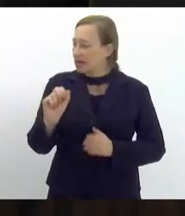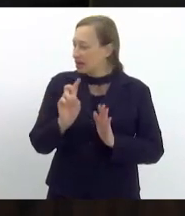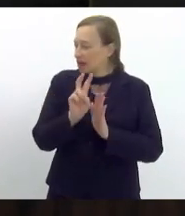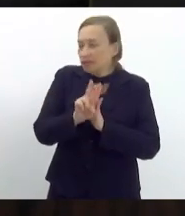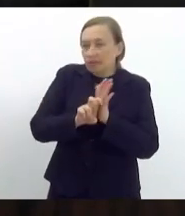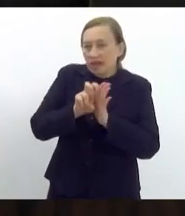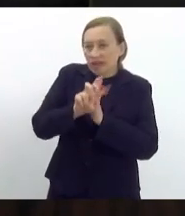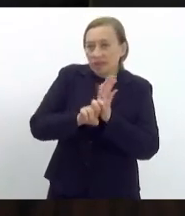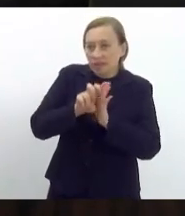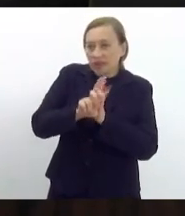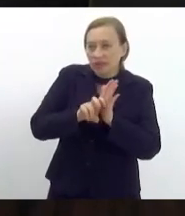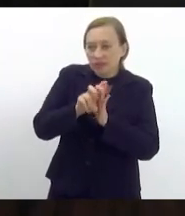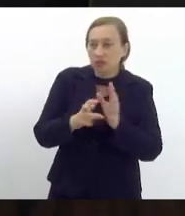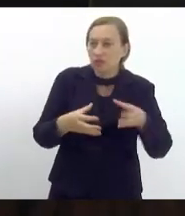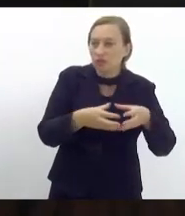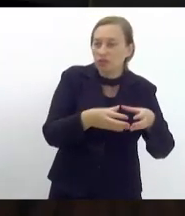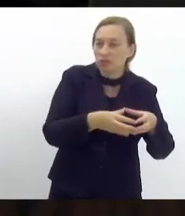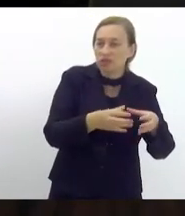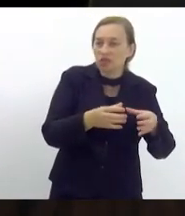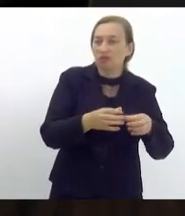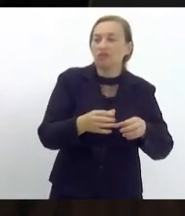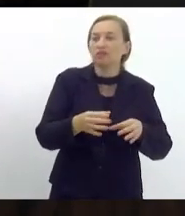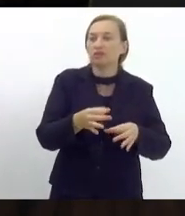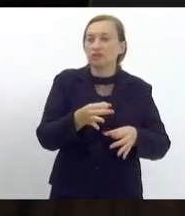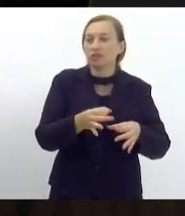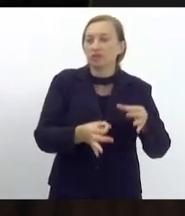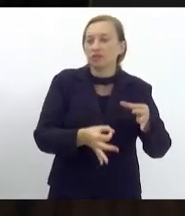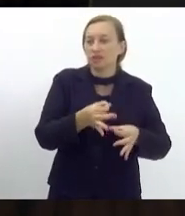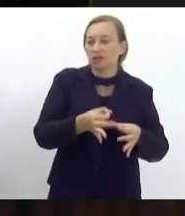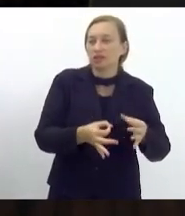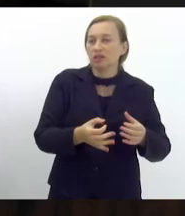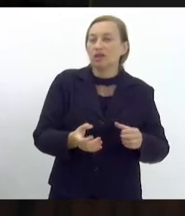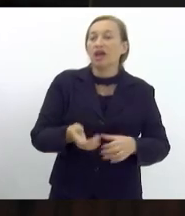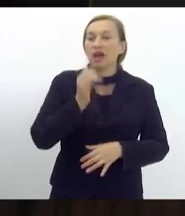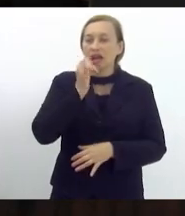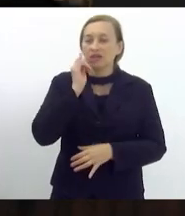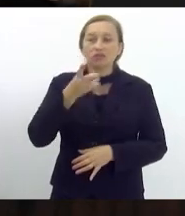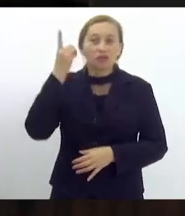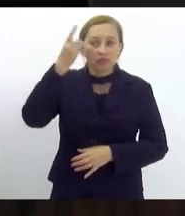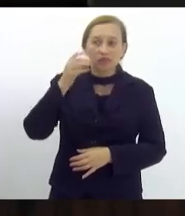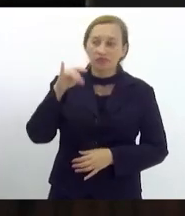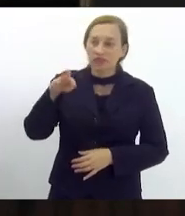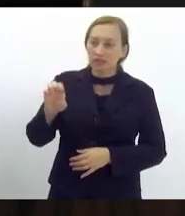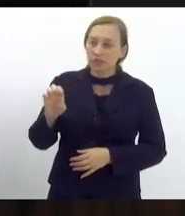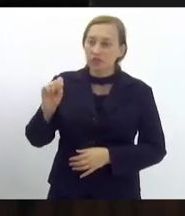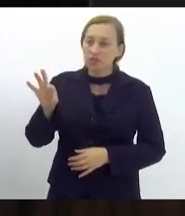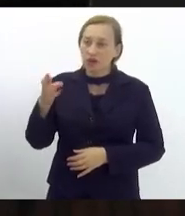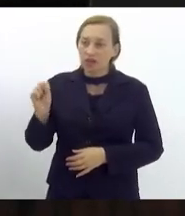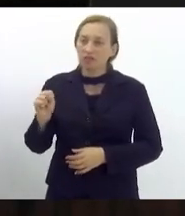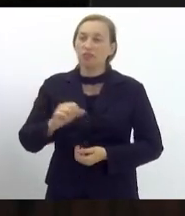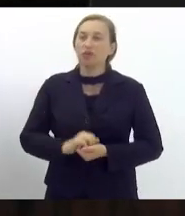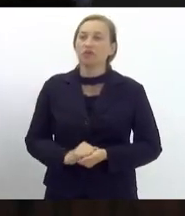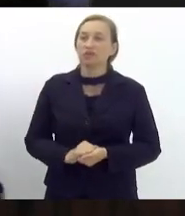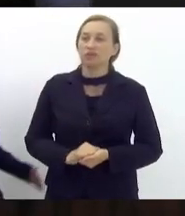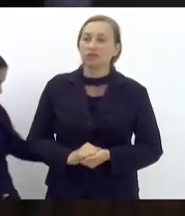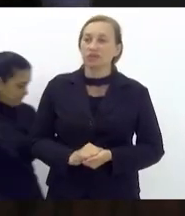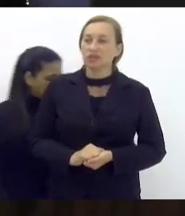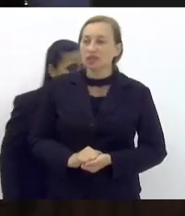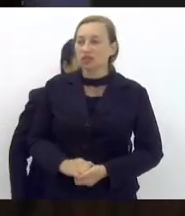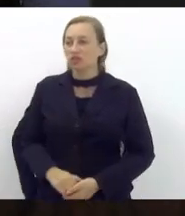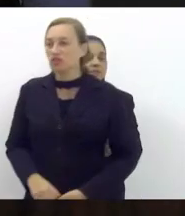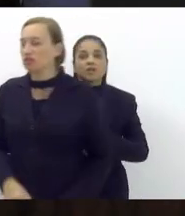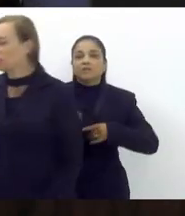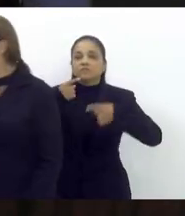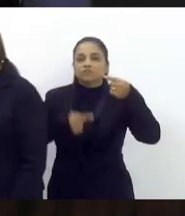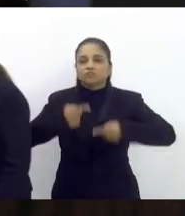de indicação Legislativa pela transformação indicação simples relatou Deputado Felipe Soares em discussão para